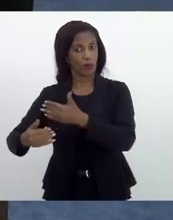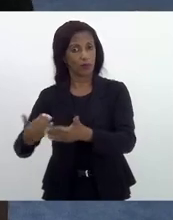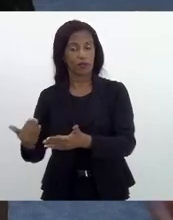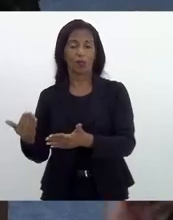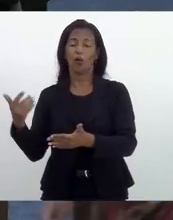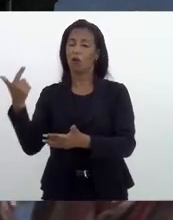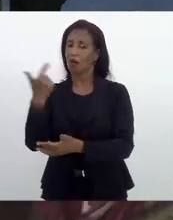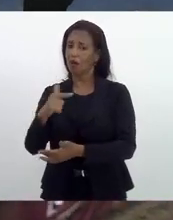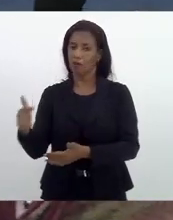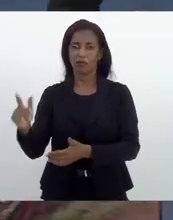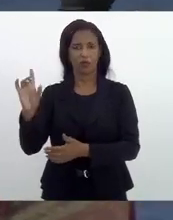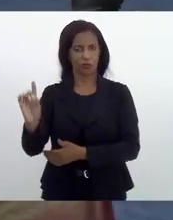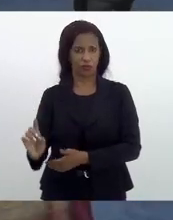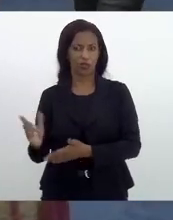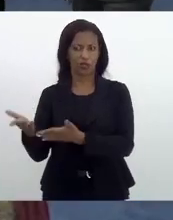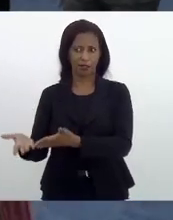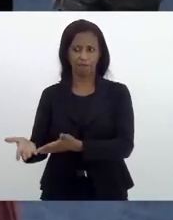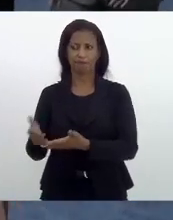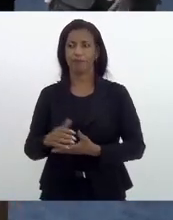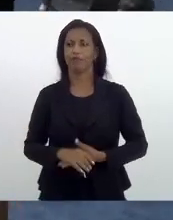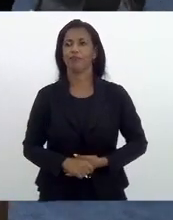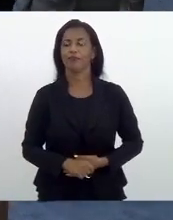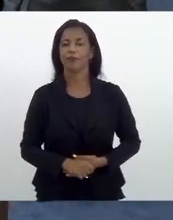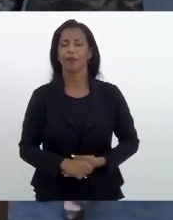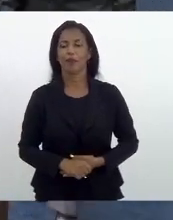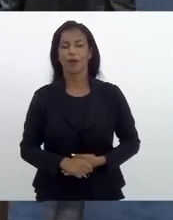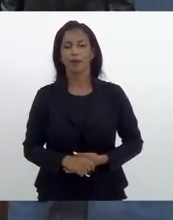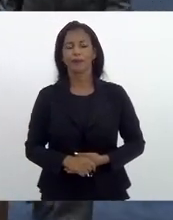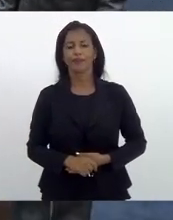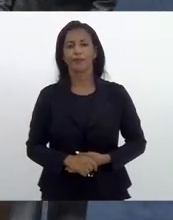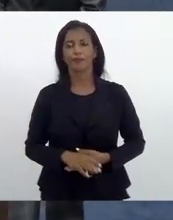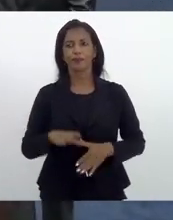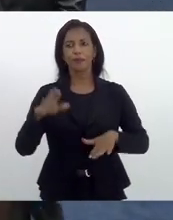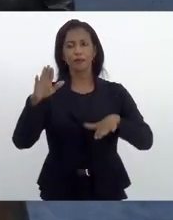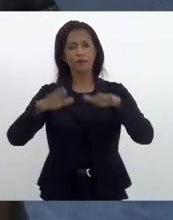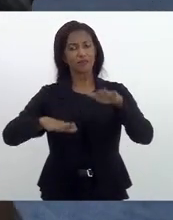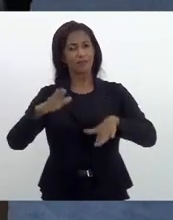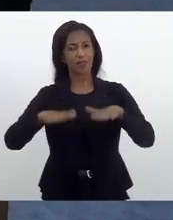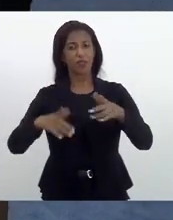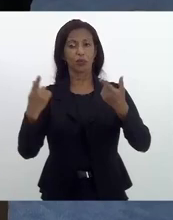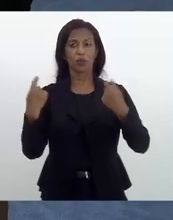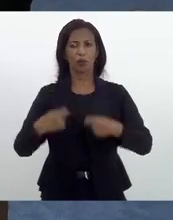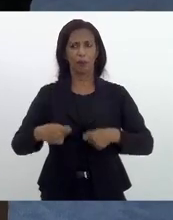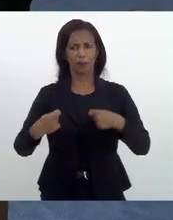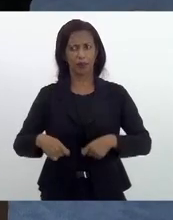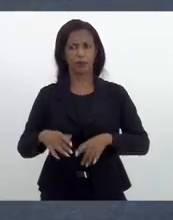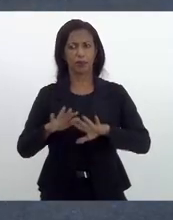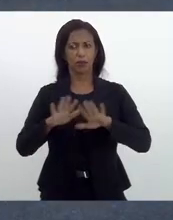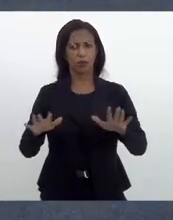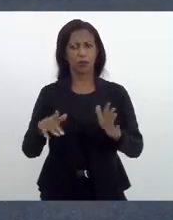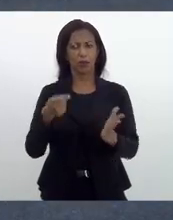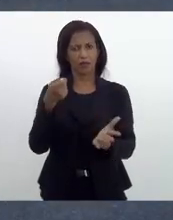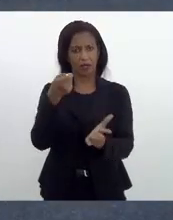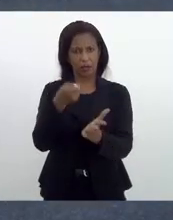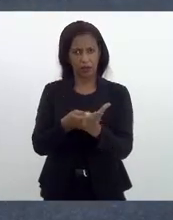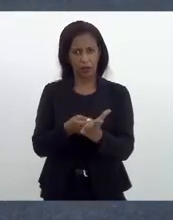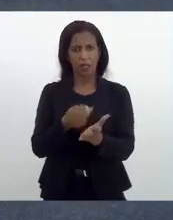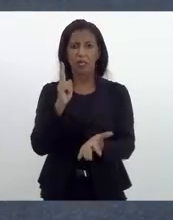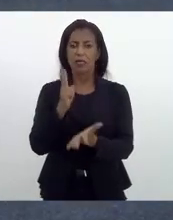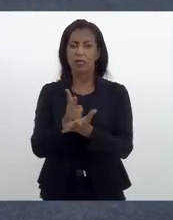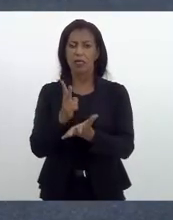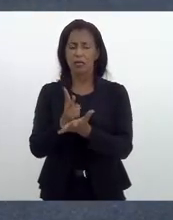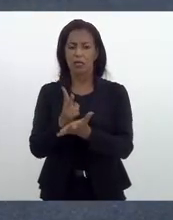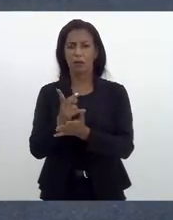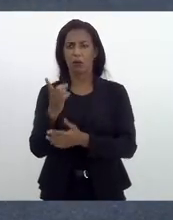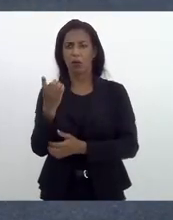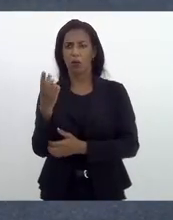atingirá. Esse é o entendimento. E, Márcio, embora, de repente, não seja necessário, só para ficar registrado, André, que sempre quando a doutora